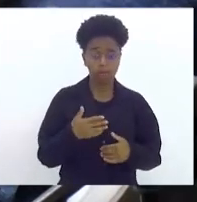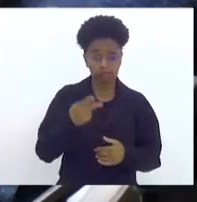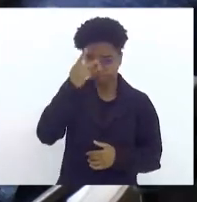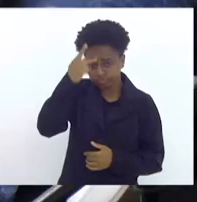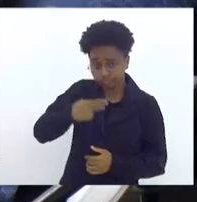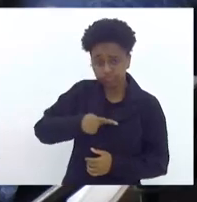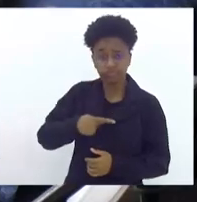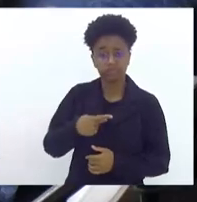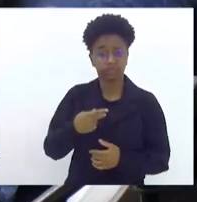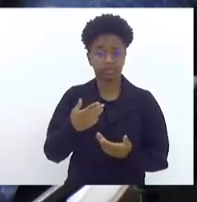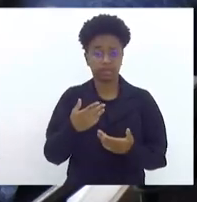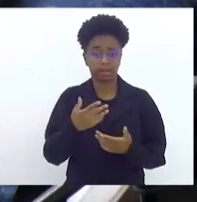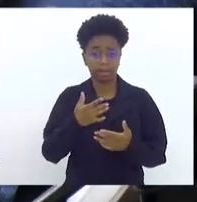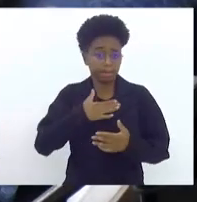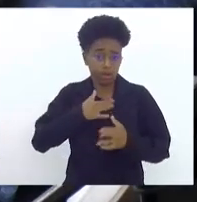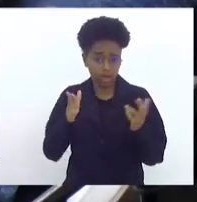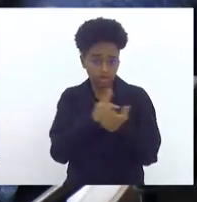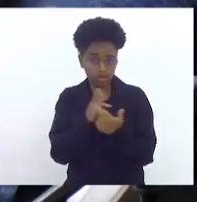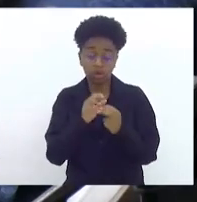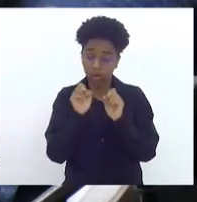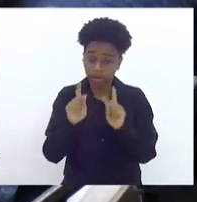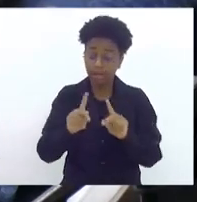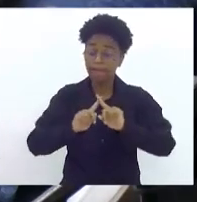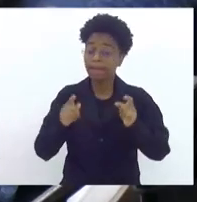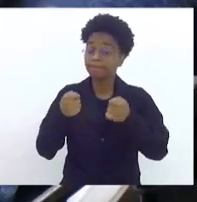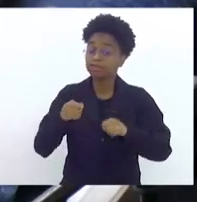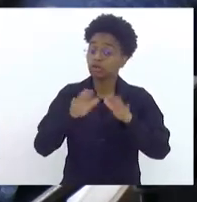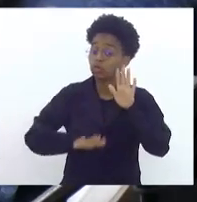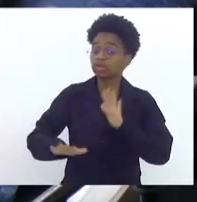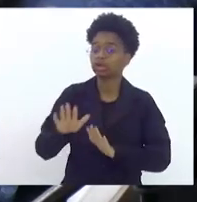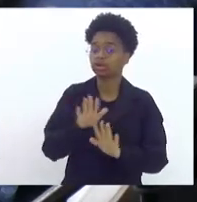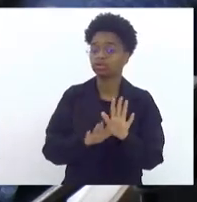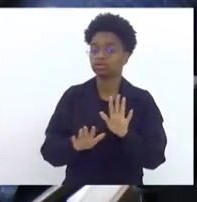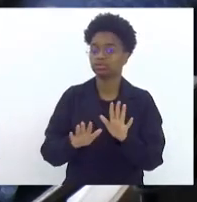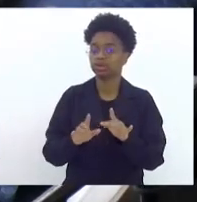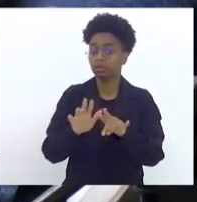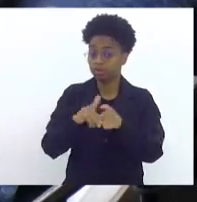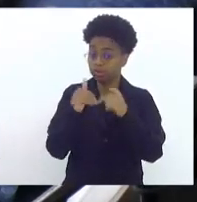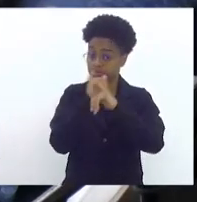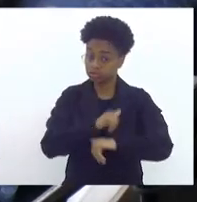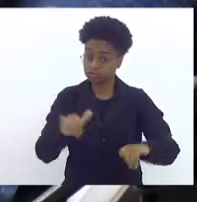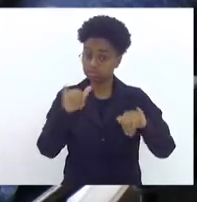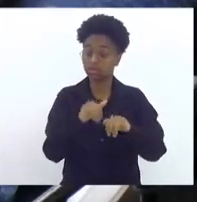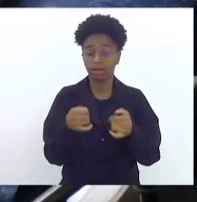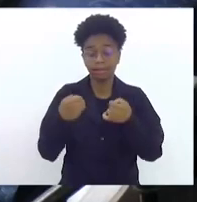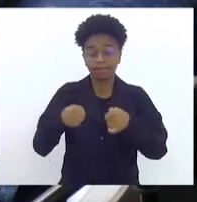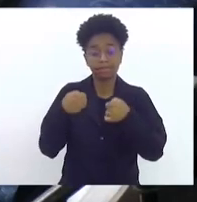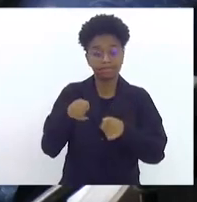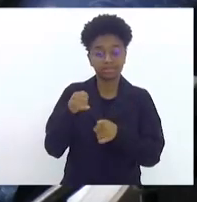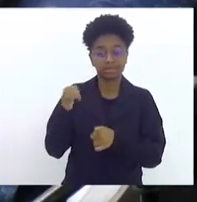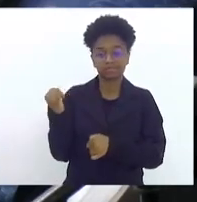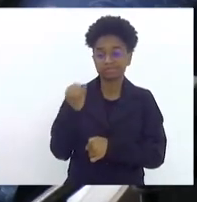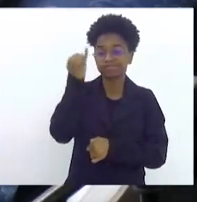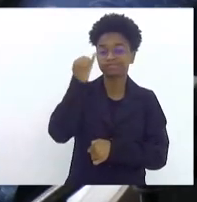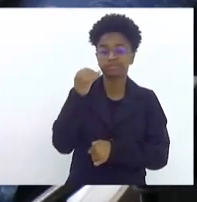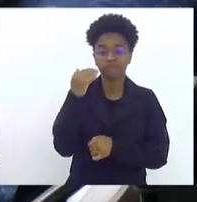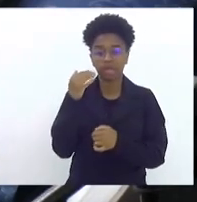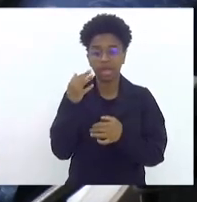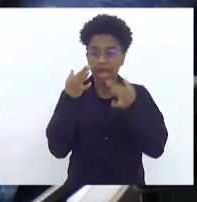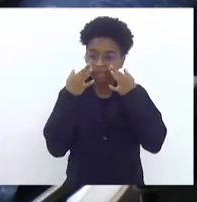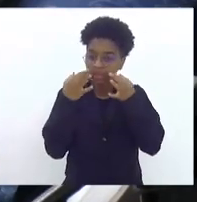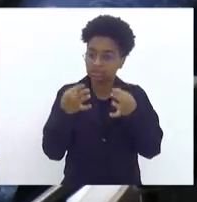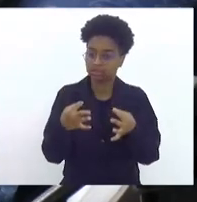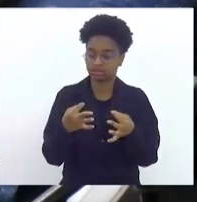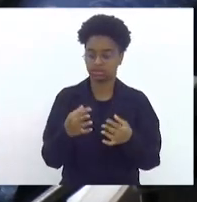Mas enfim com cuidado isso se faz através de campanha isso é a prevenção que é muito importante e um pouquinho Além